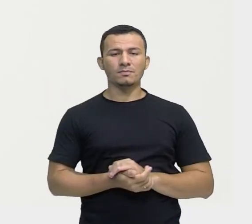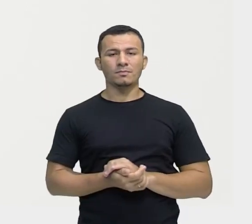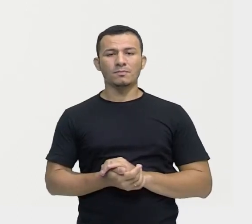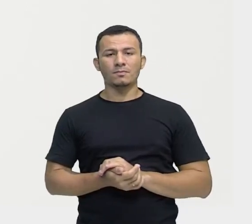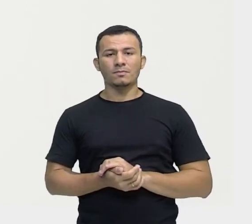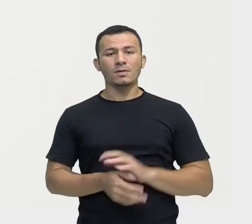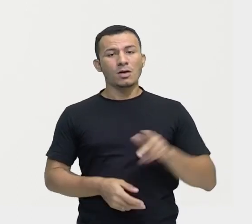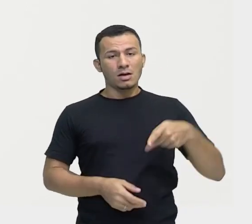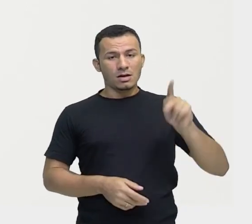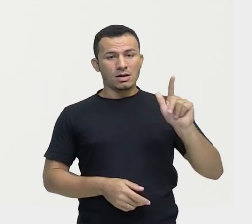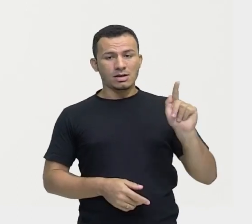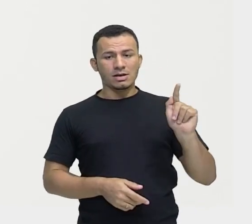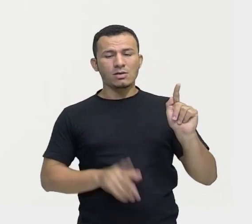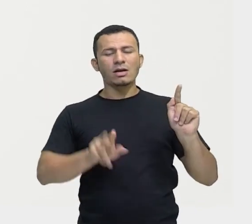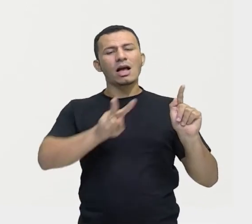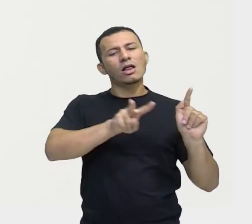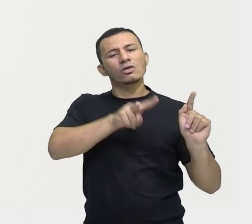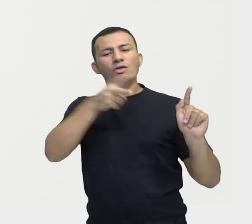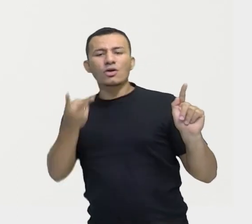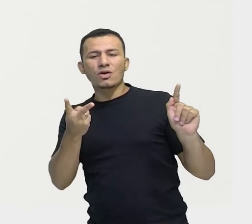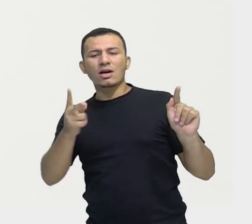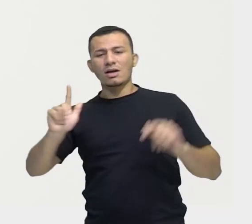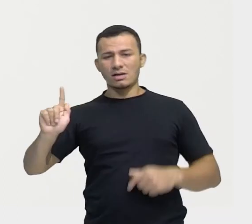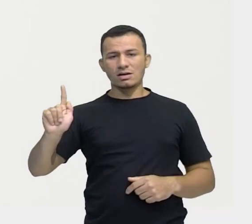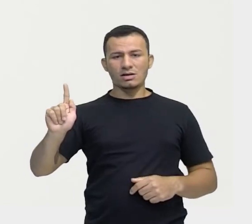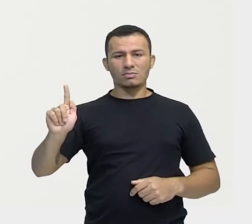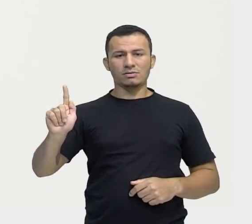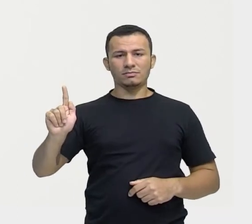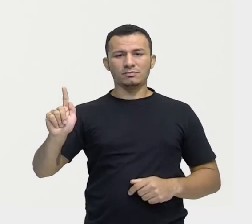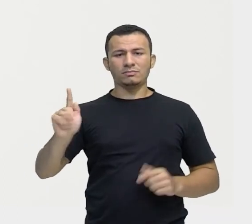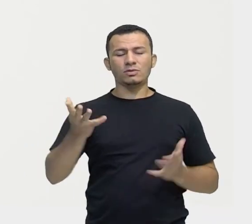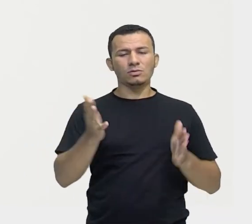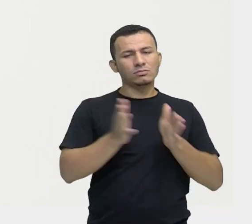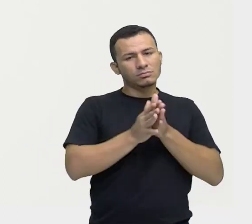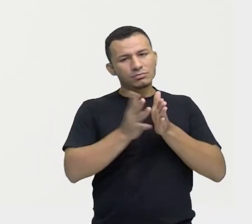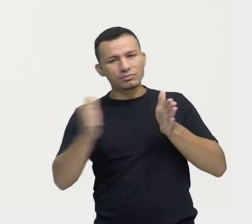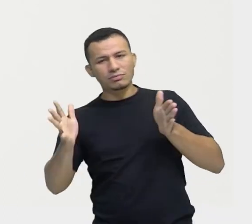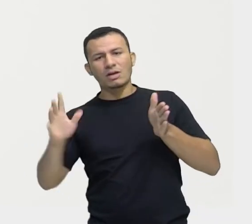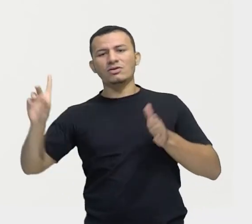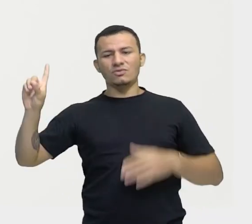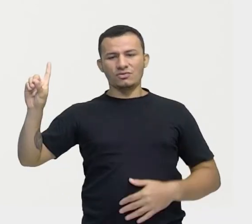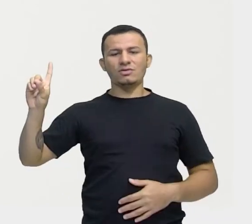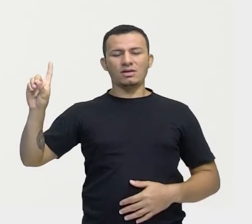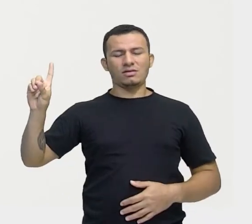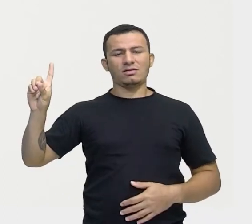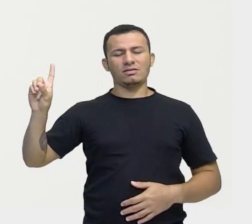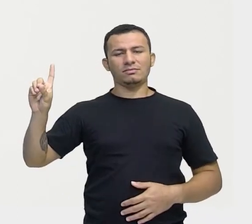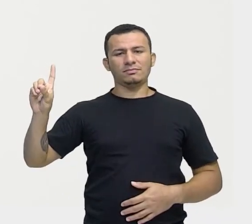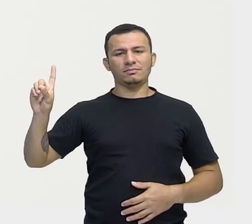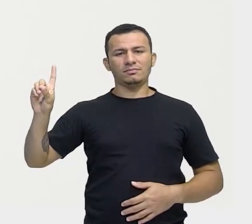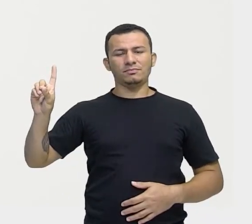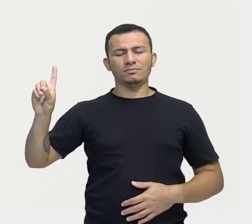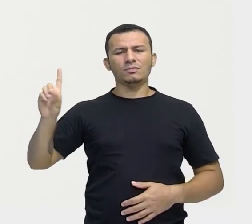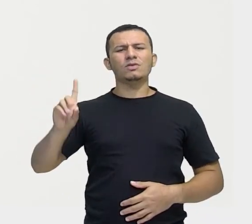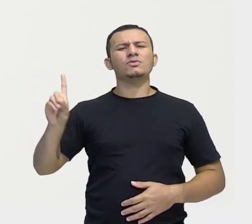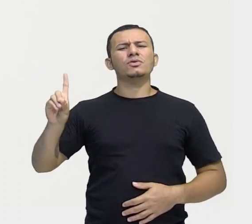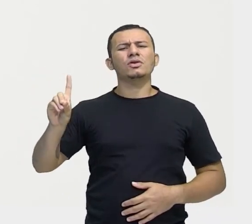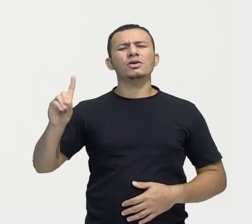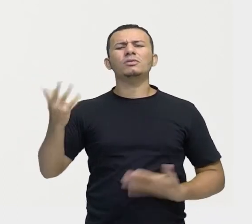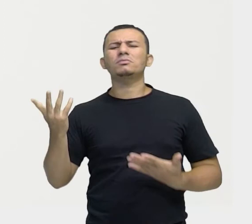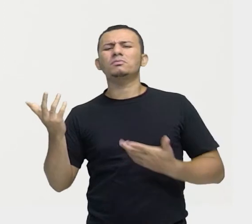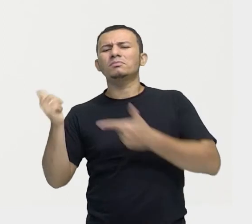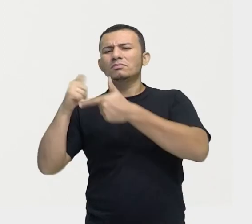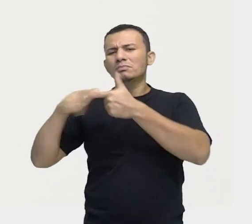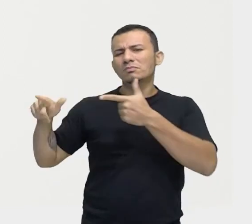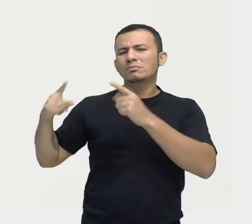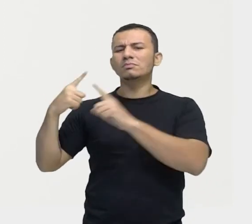quê? Para gramas. Então, vamos lá. Estou andando para a direita. Se eu ando para a direita, eu